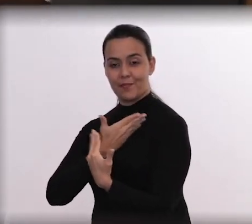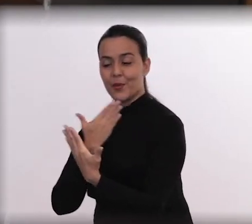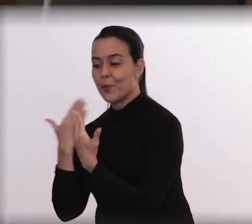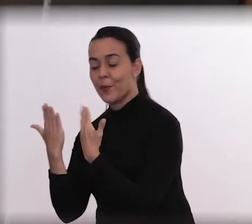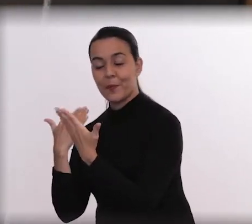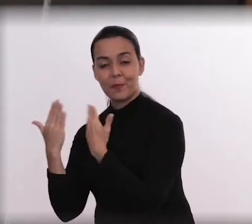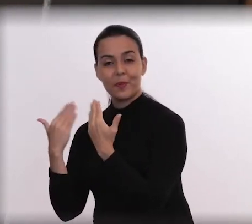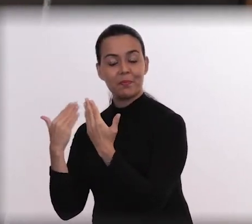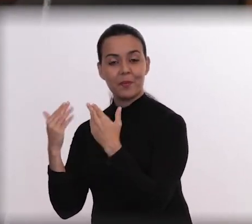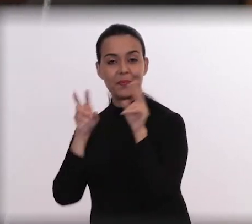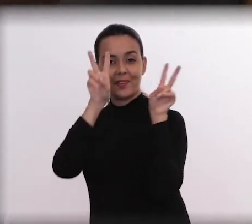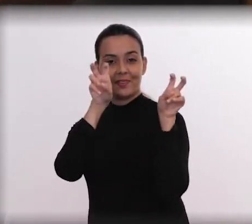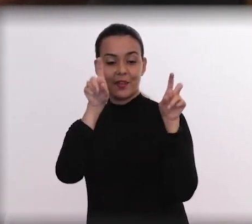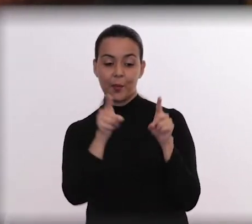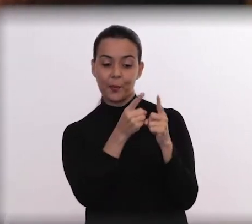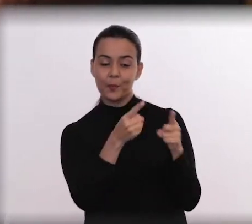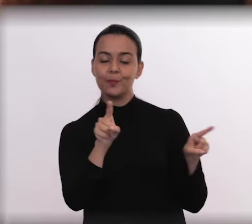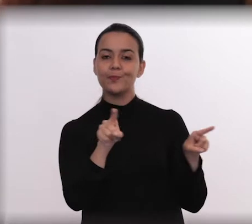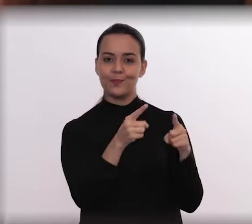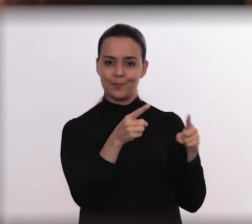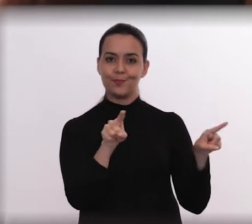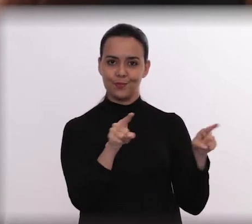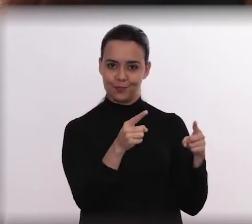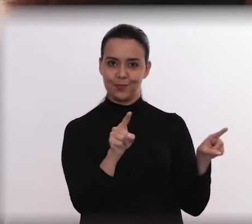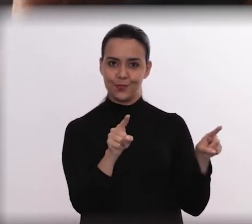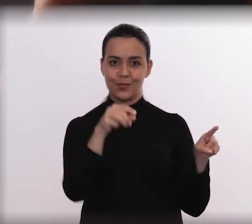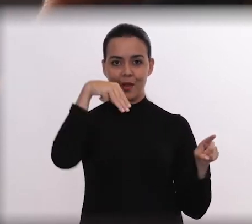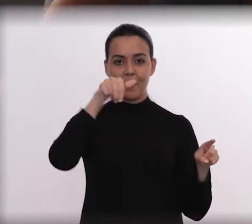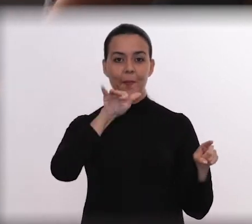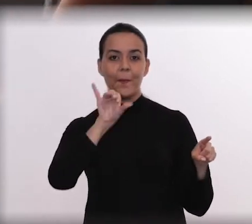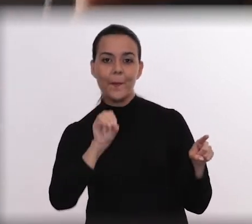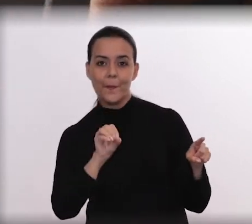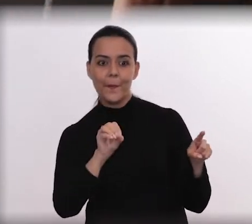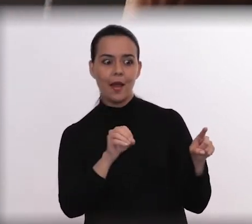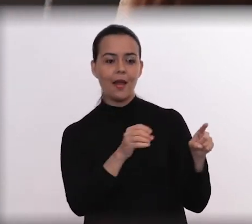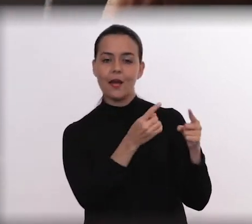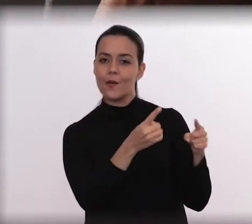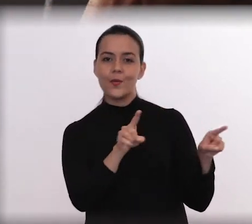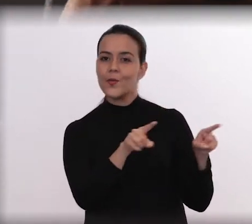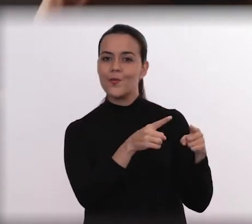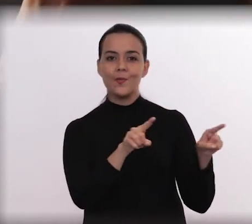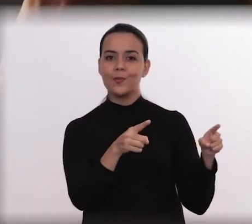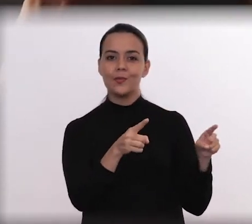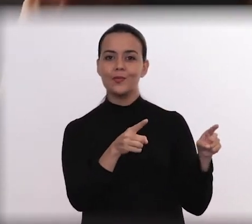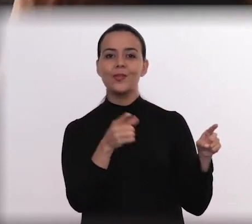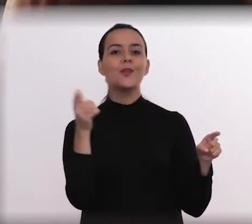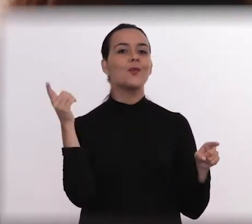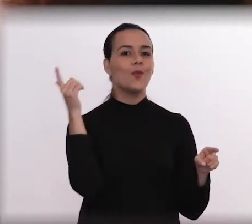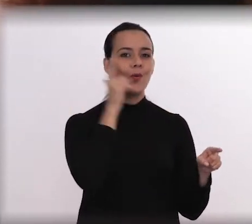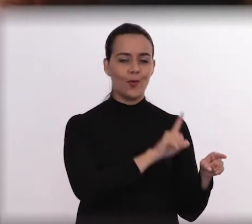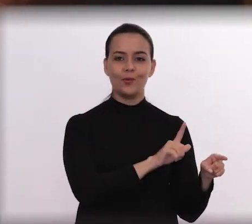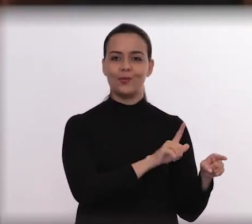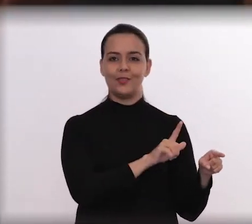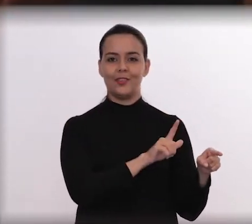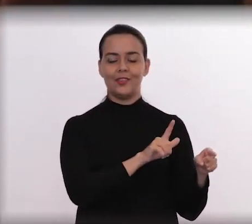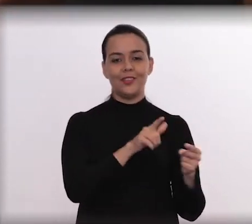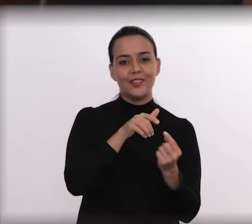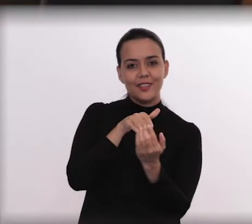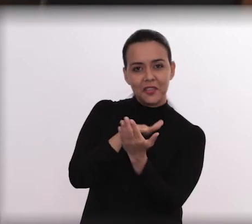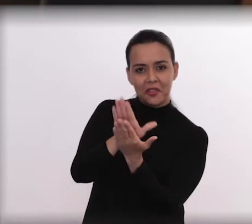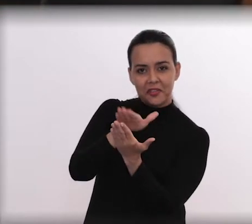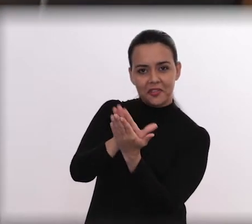a música era o ganha-pão do Mário de Andrade. Que se ele editou os livros que editou na área